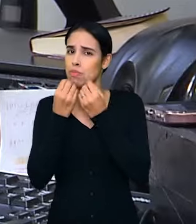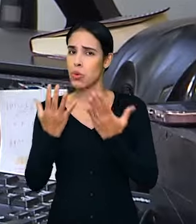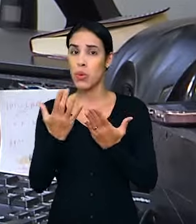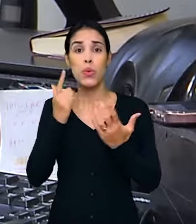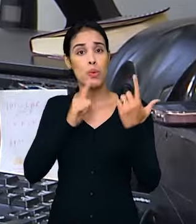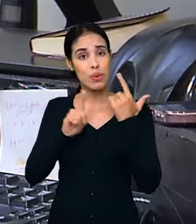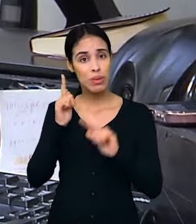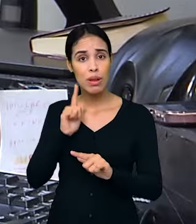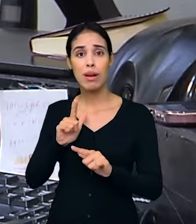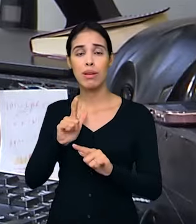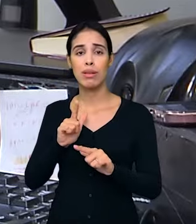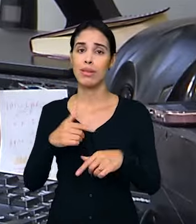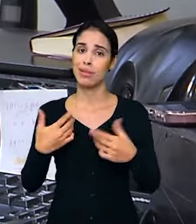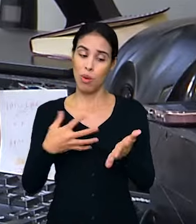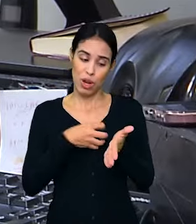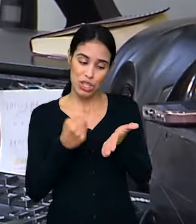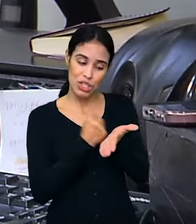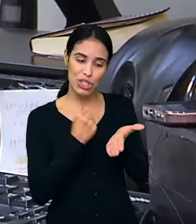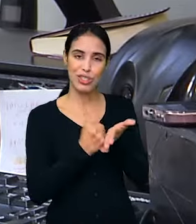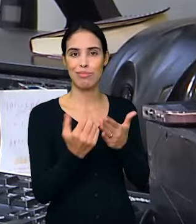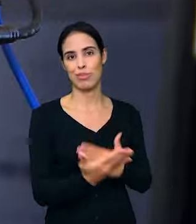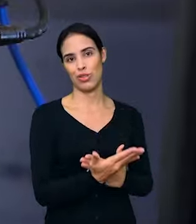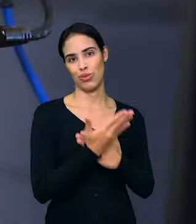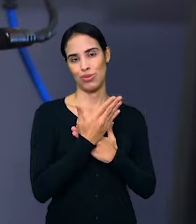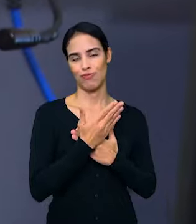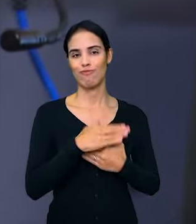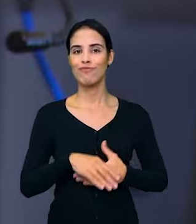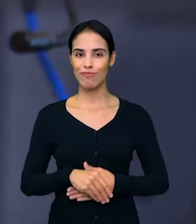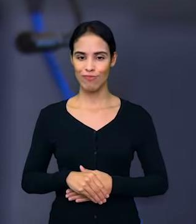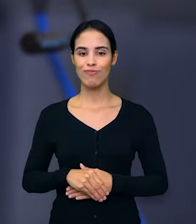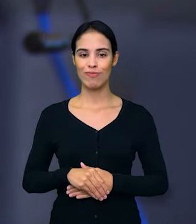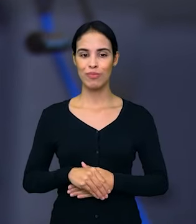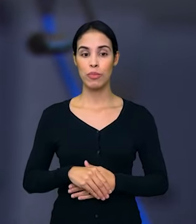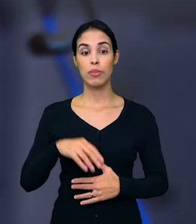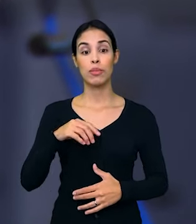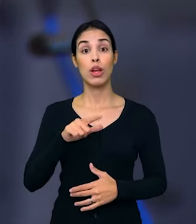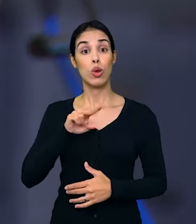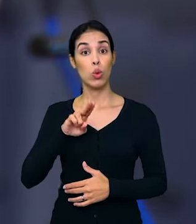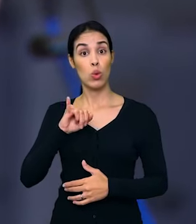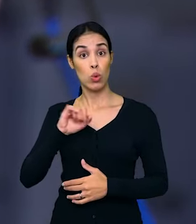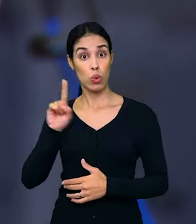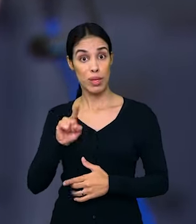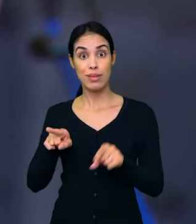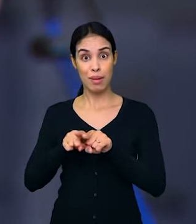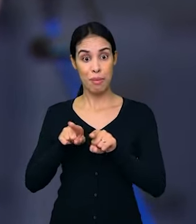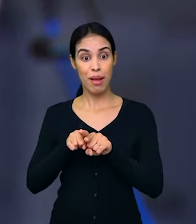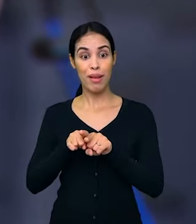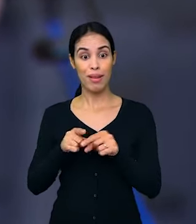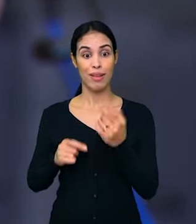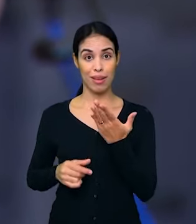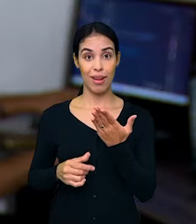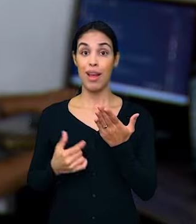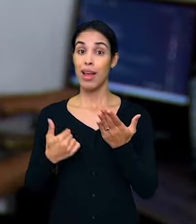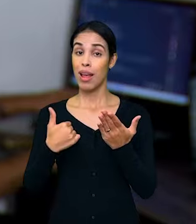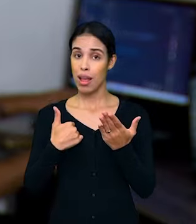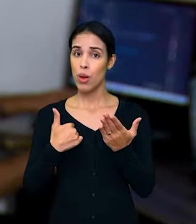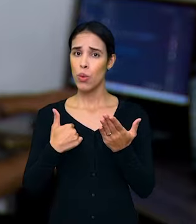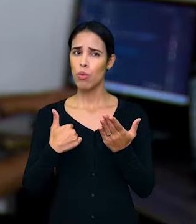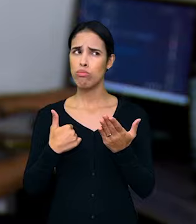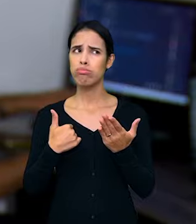vai agregando com o tempo. Então, ela me ajudou. É esse resultado que Luiz espera colher lá na frente.